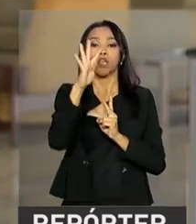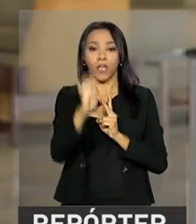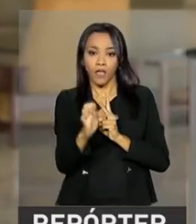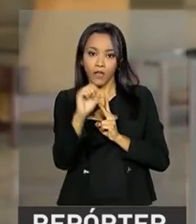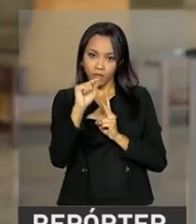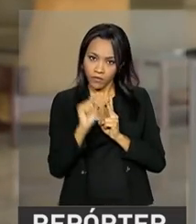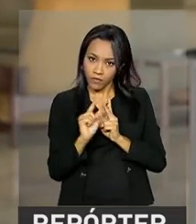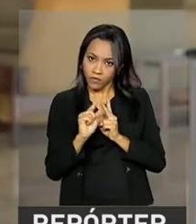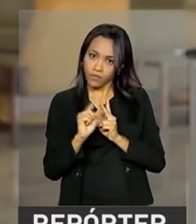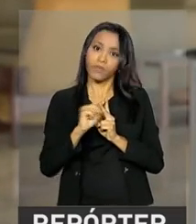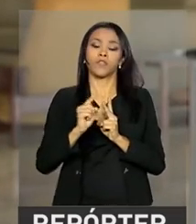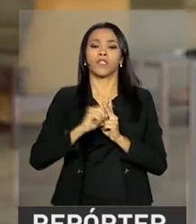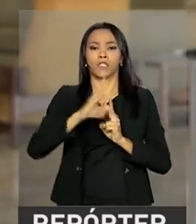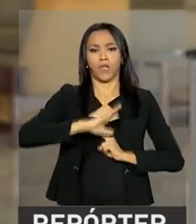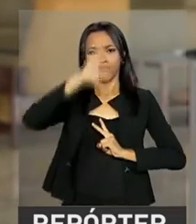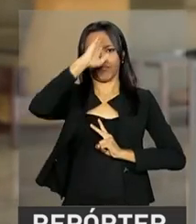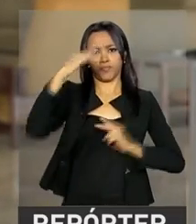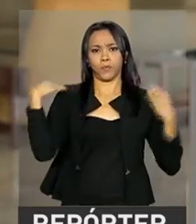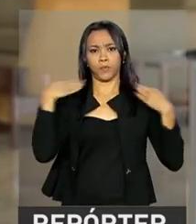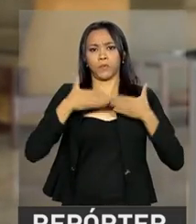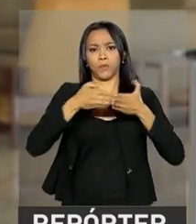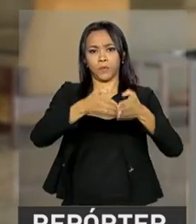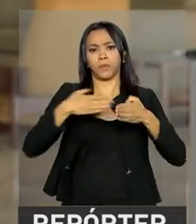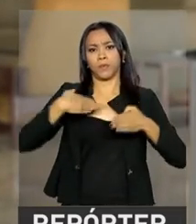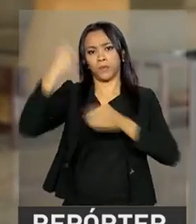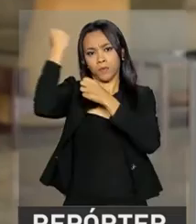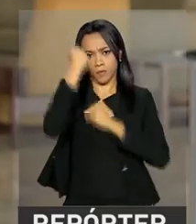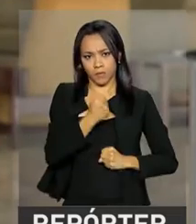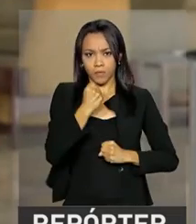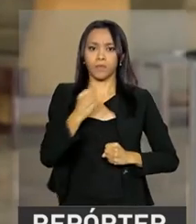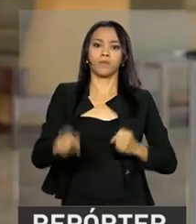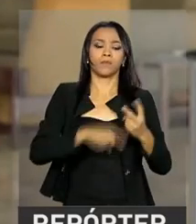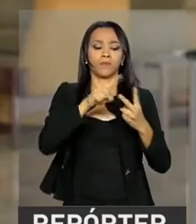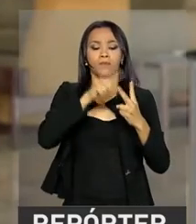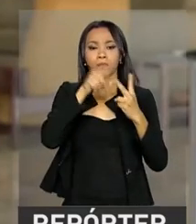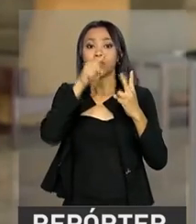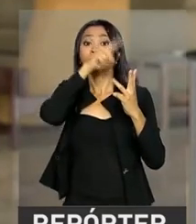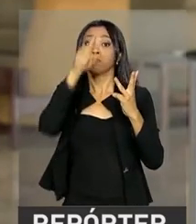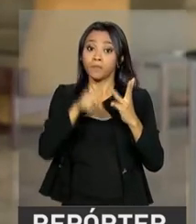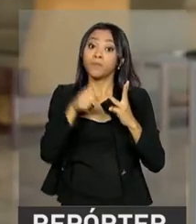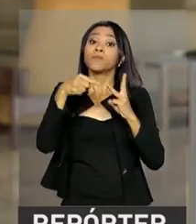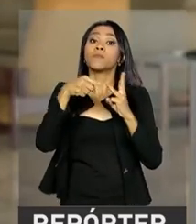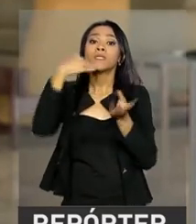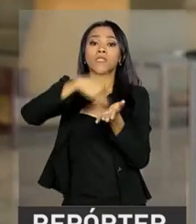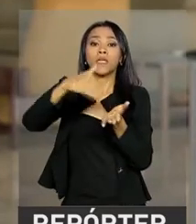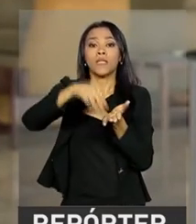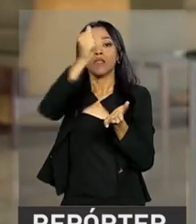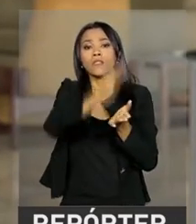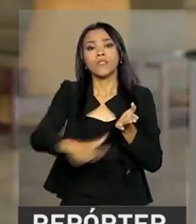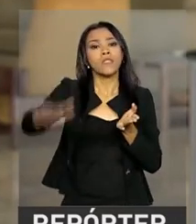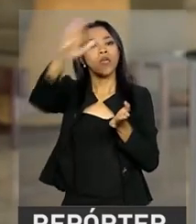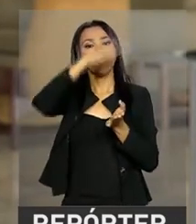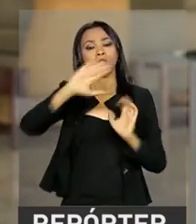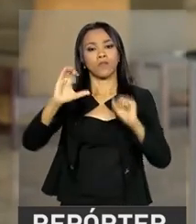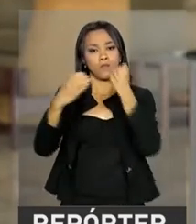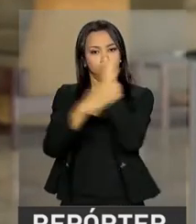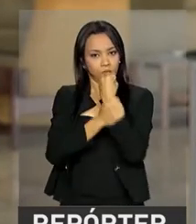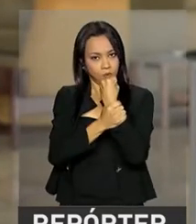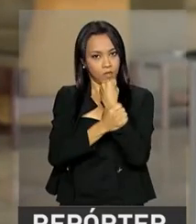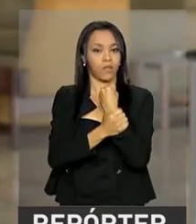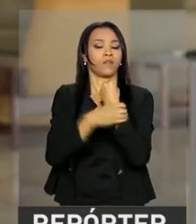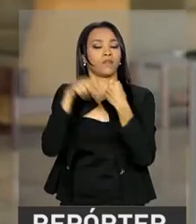conjunto das forças armadas almirante de esquadra ademir santana eo secretário nacional de segurança pública